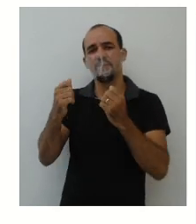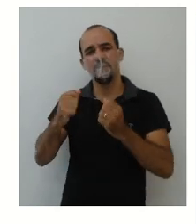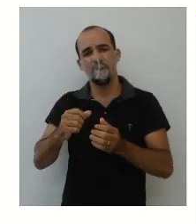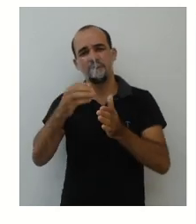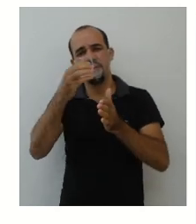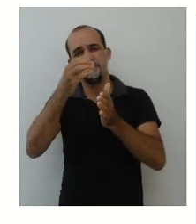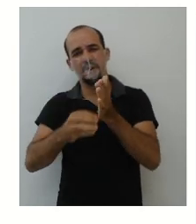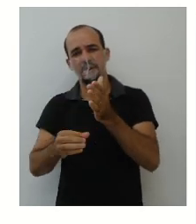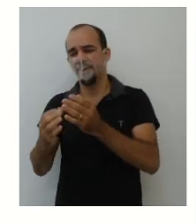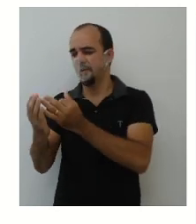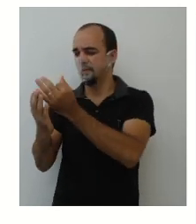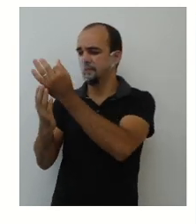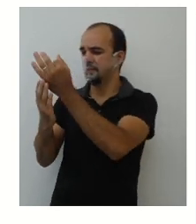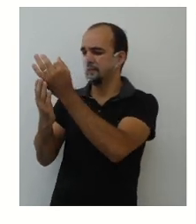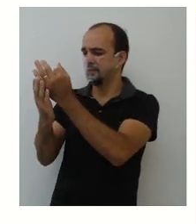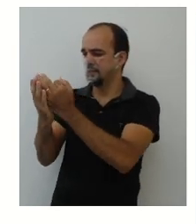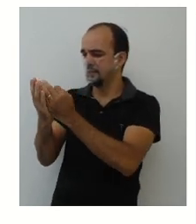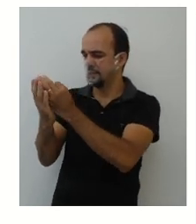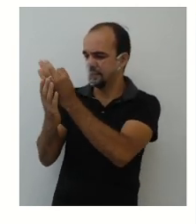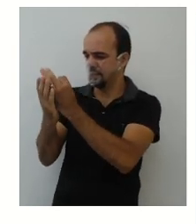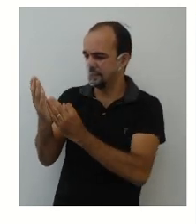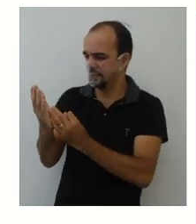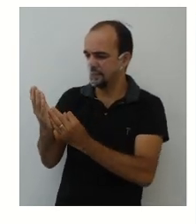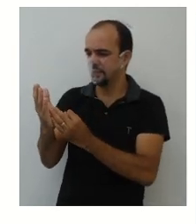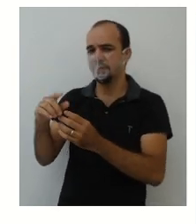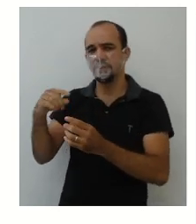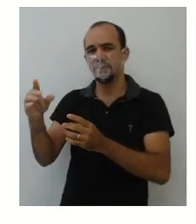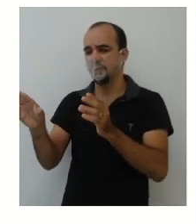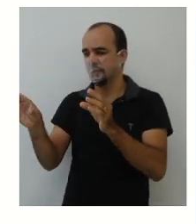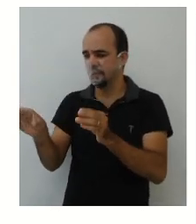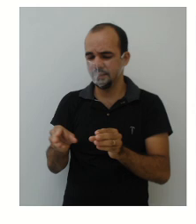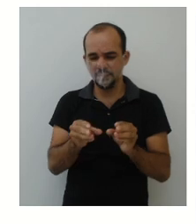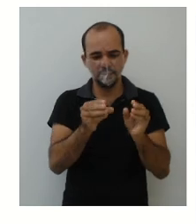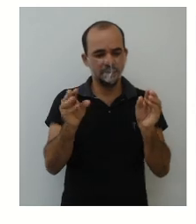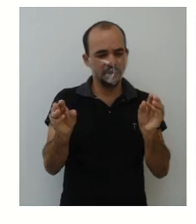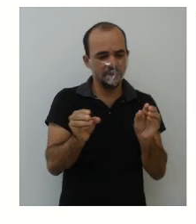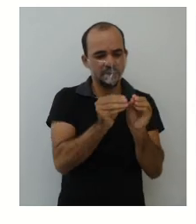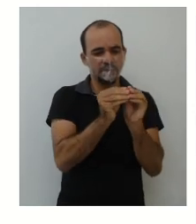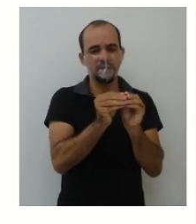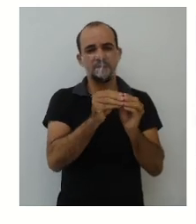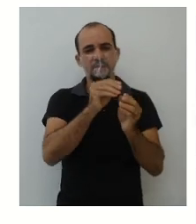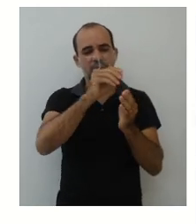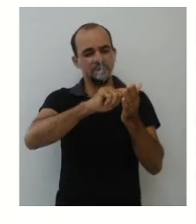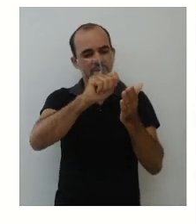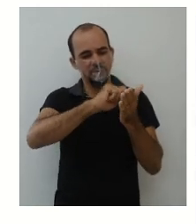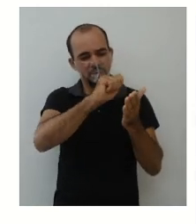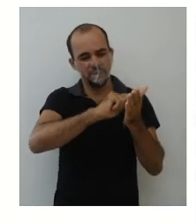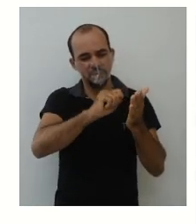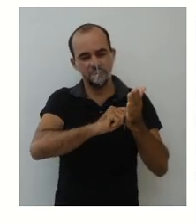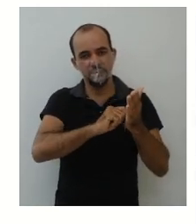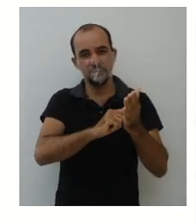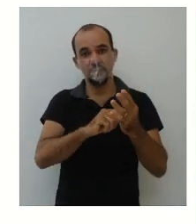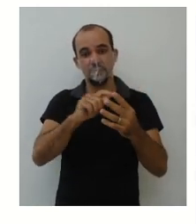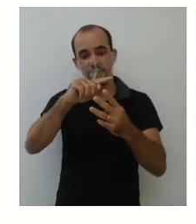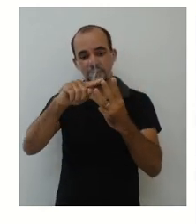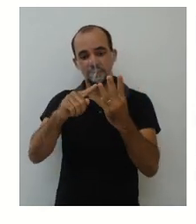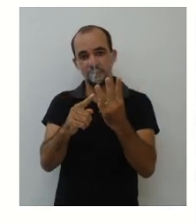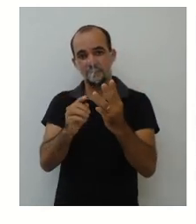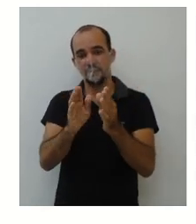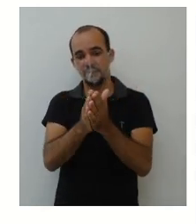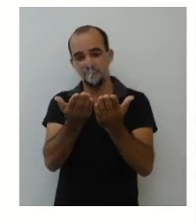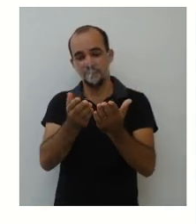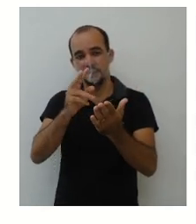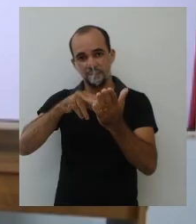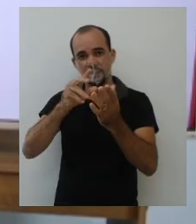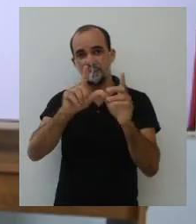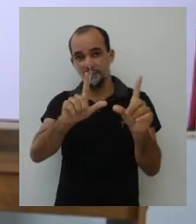texto, e aí você resume esse capítulo, tá? São 3 livros muito importantes para a tua bagagem